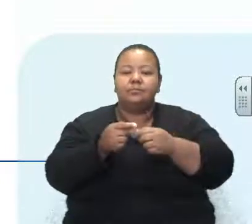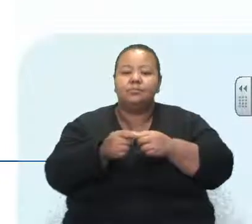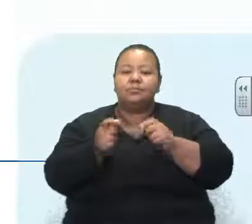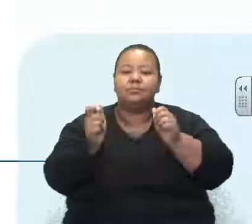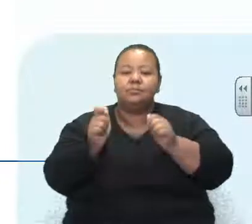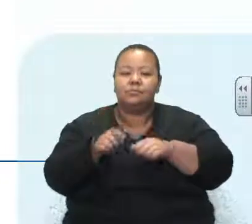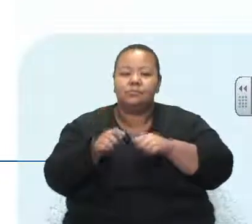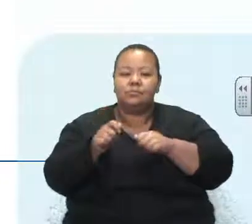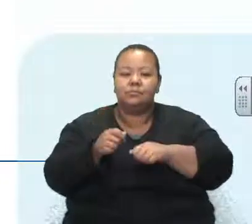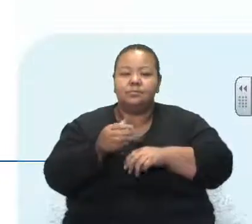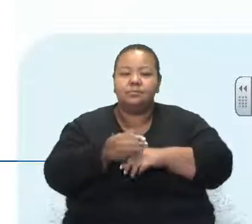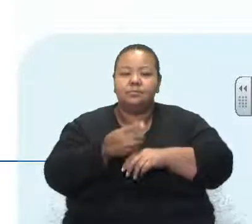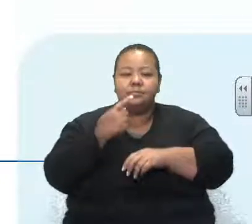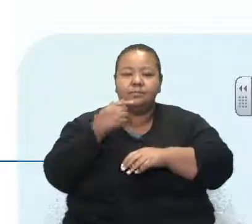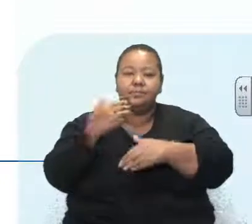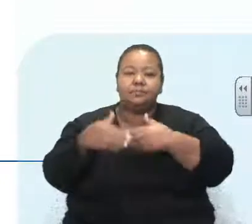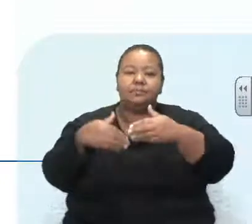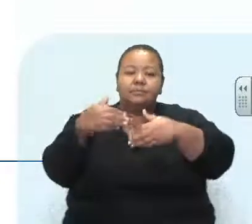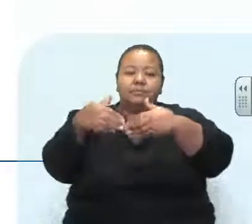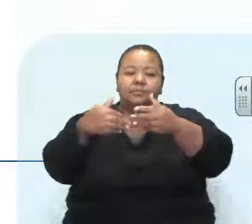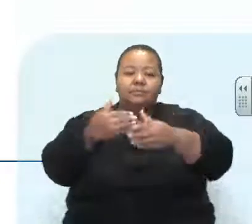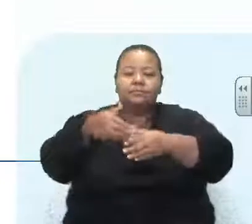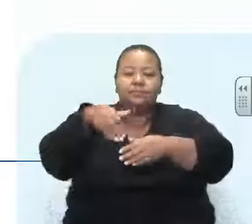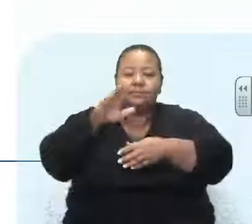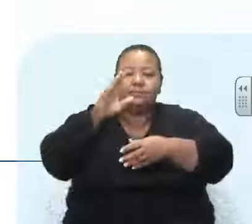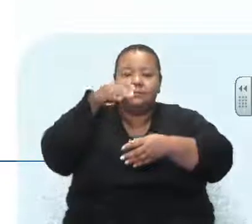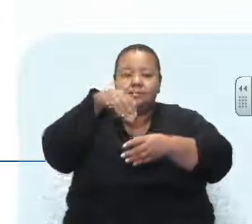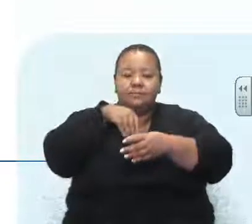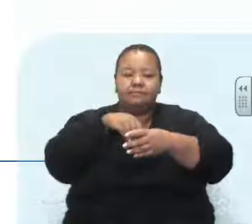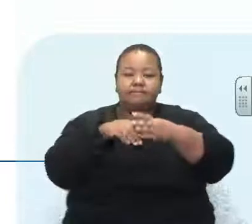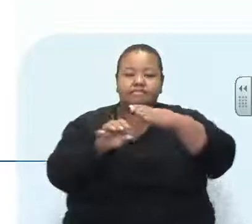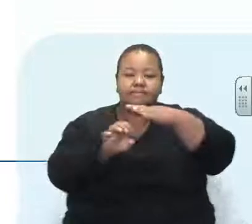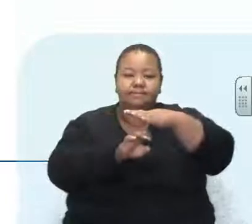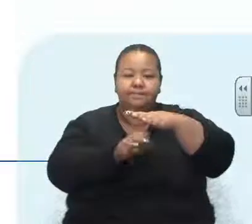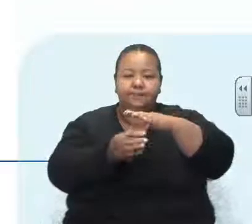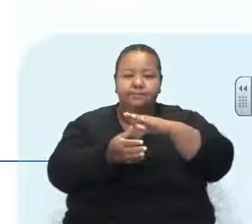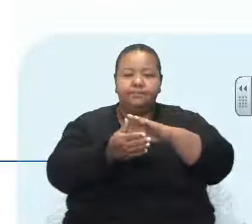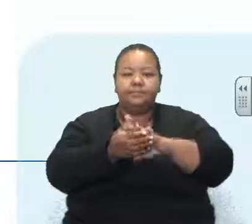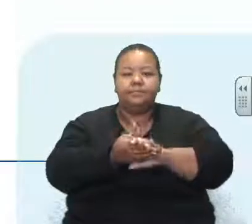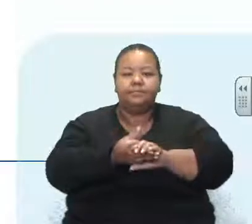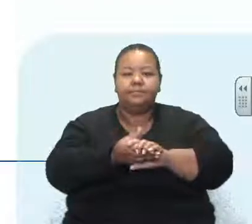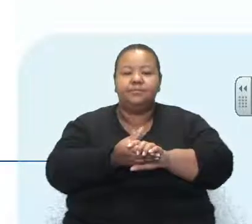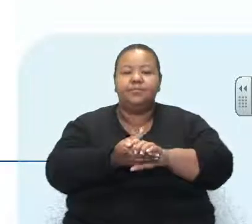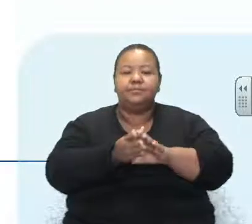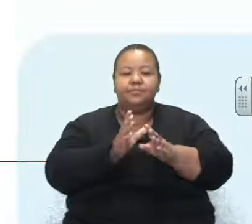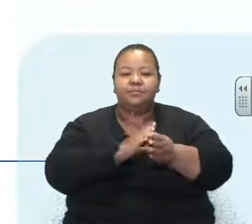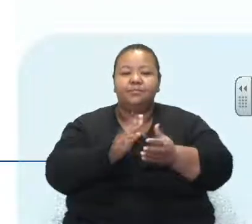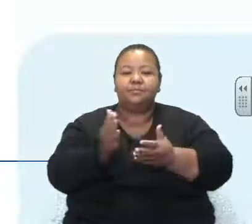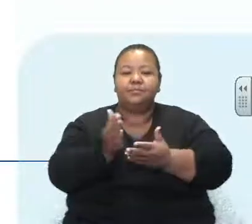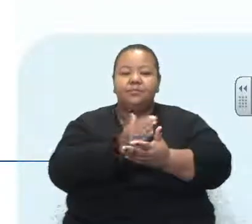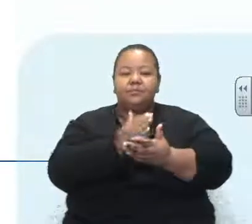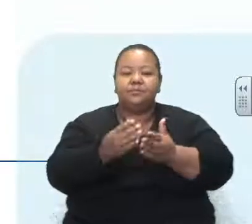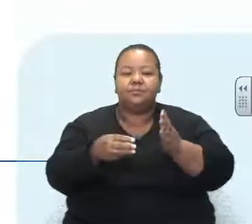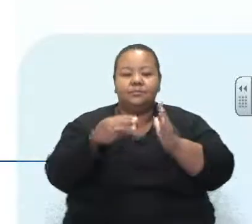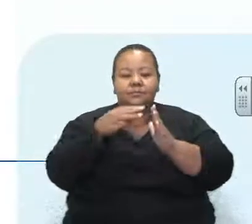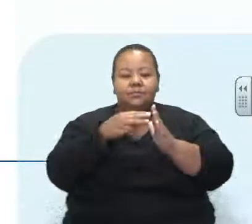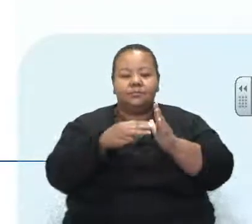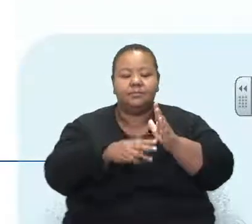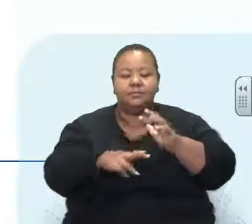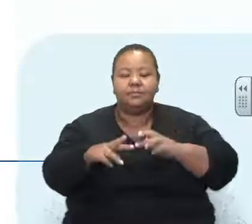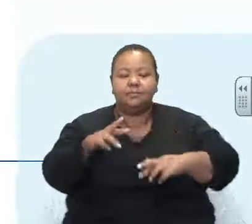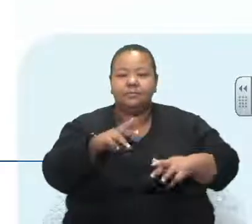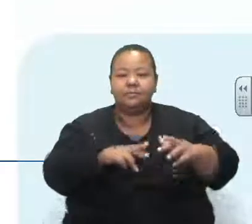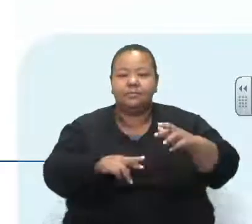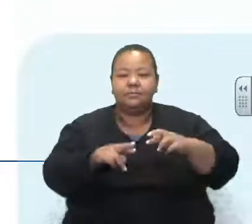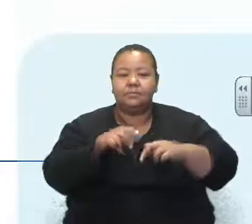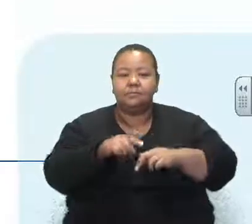pode desenvolver mais dentro do campo da minha empresa. E aí algumas metodologias de análise dos